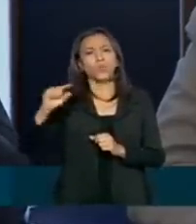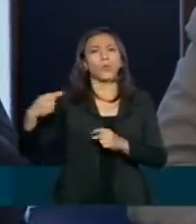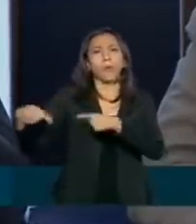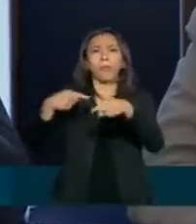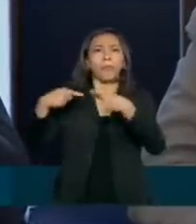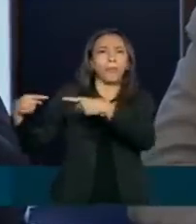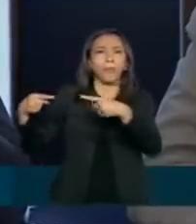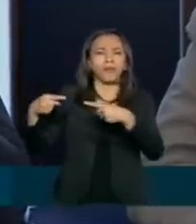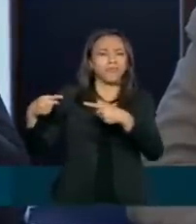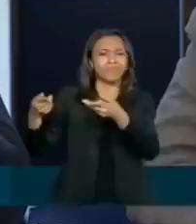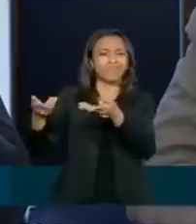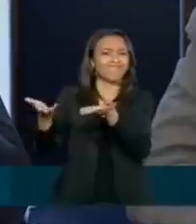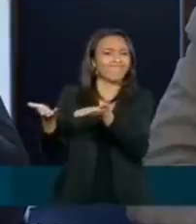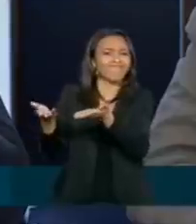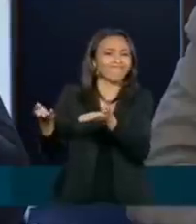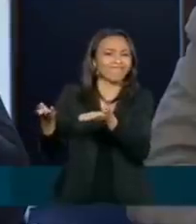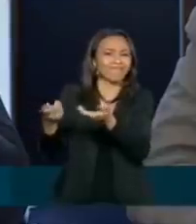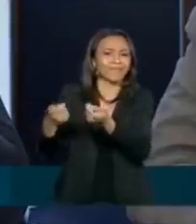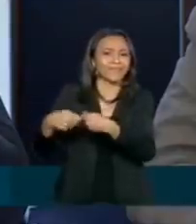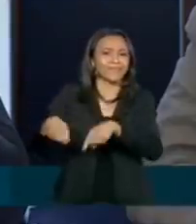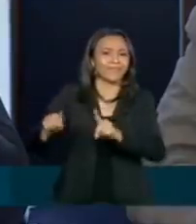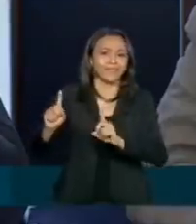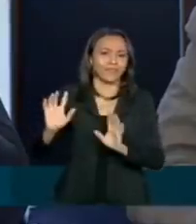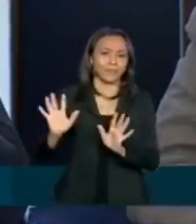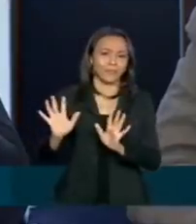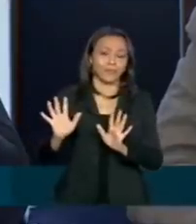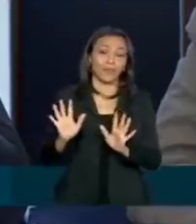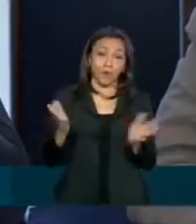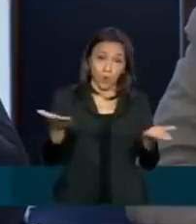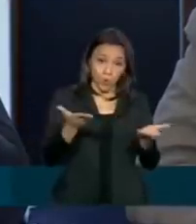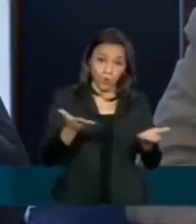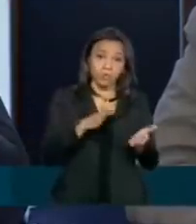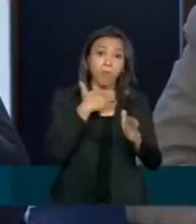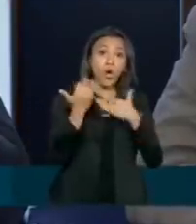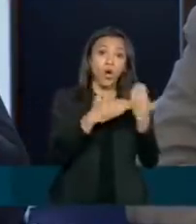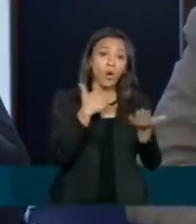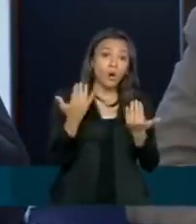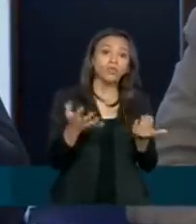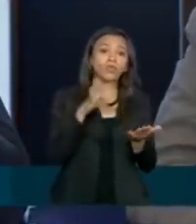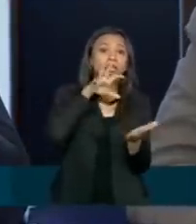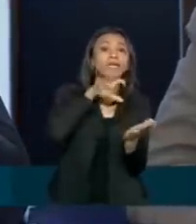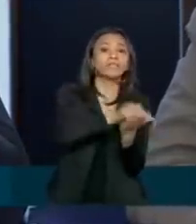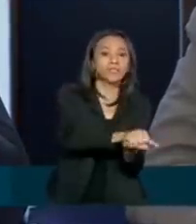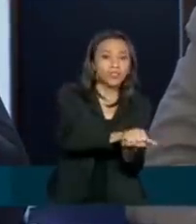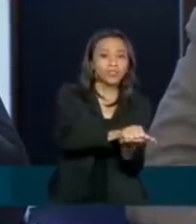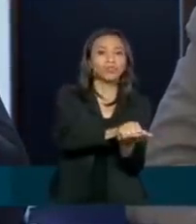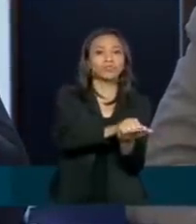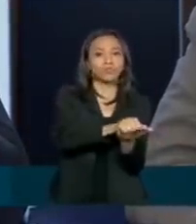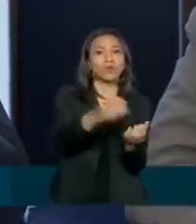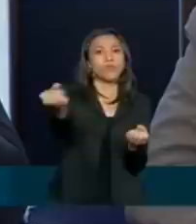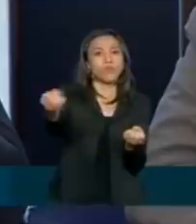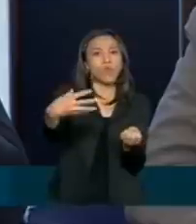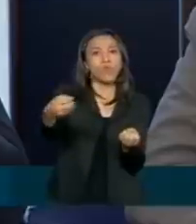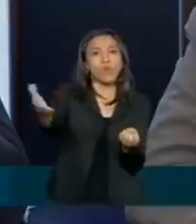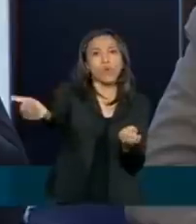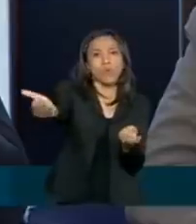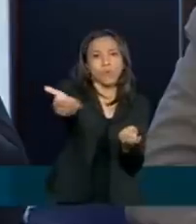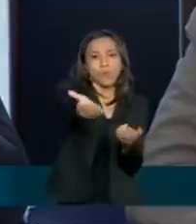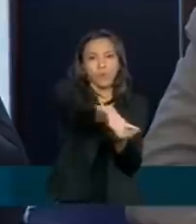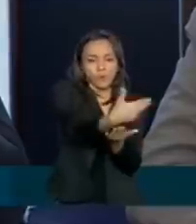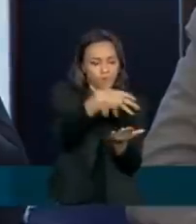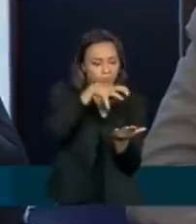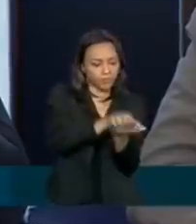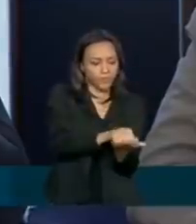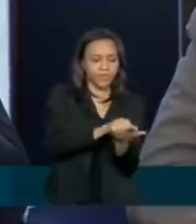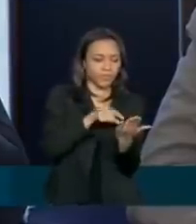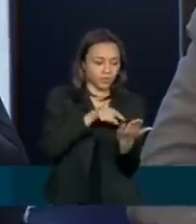Senhores, hoje os óbitos estão chegando para nós pelos registros de óbitos e vão continuar chegando. Só que